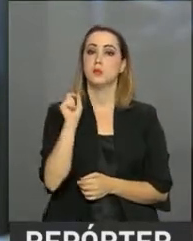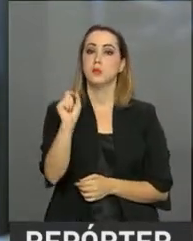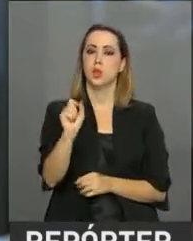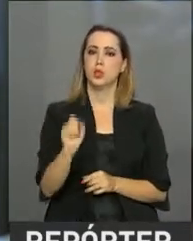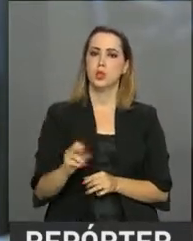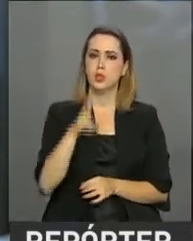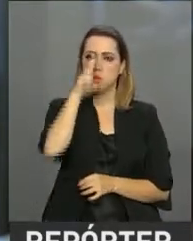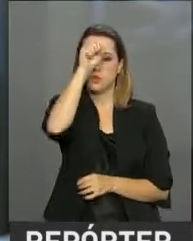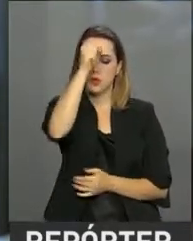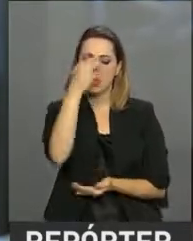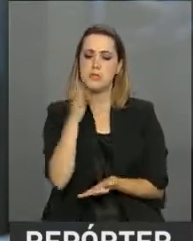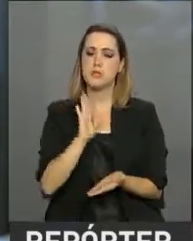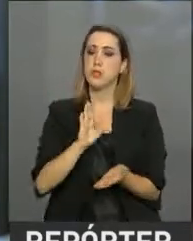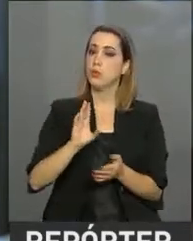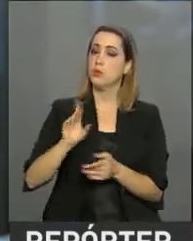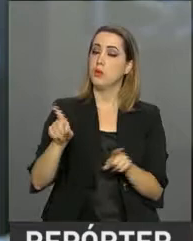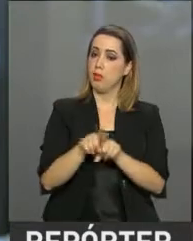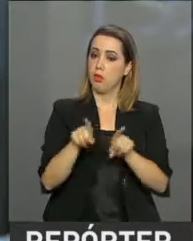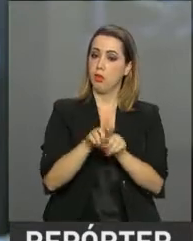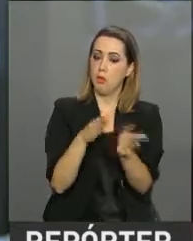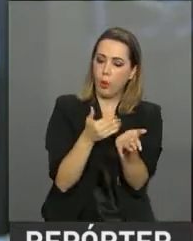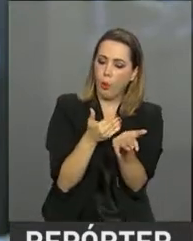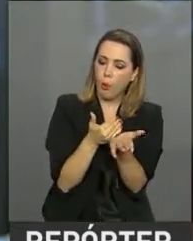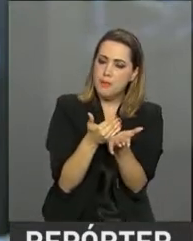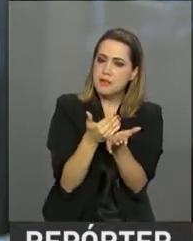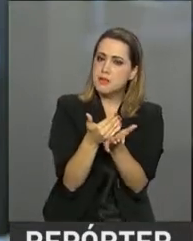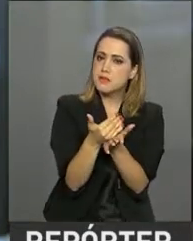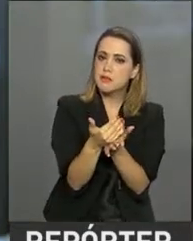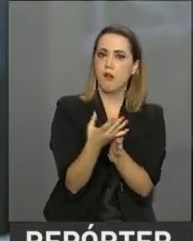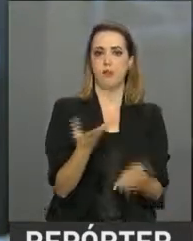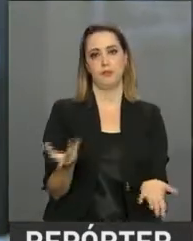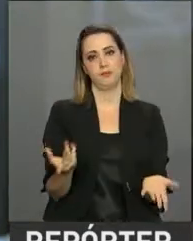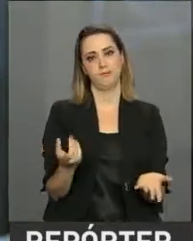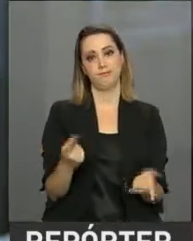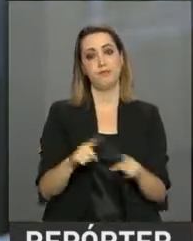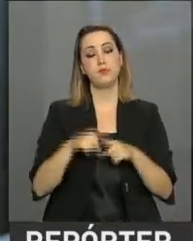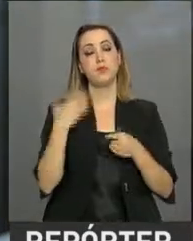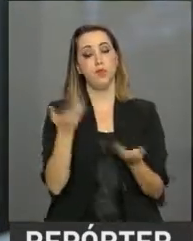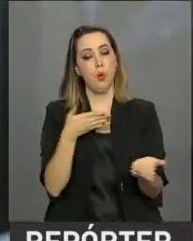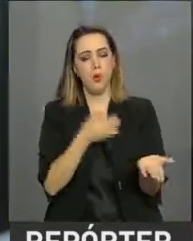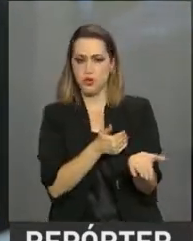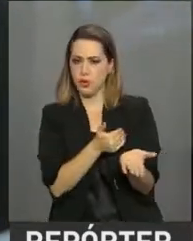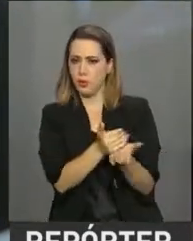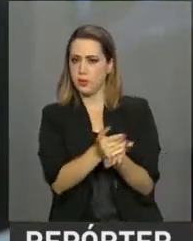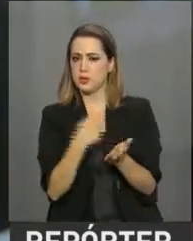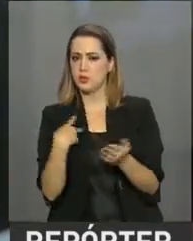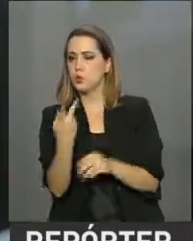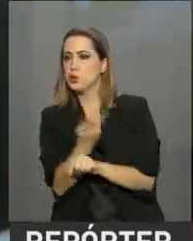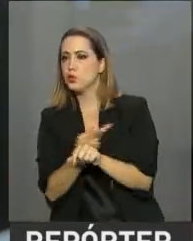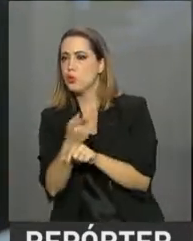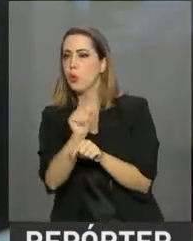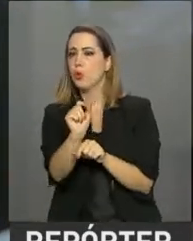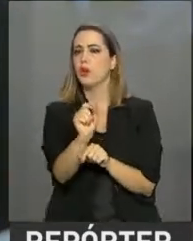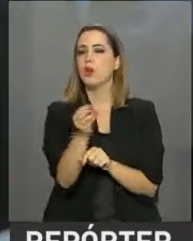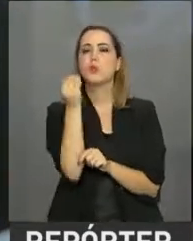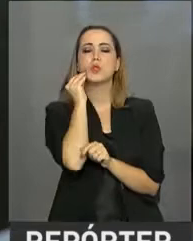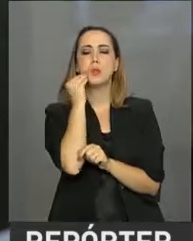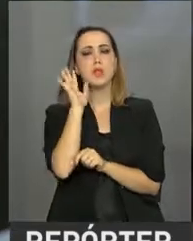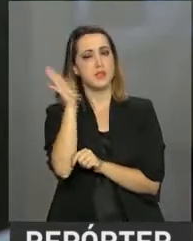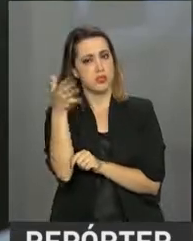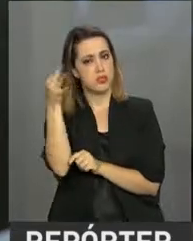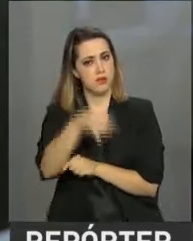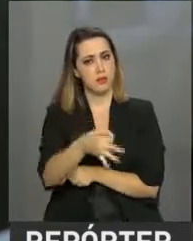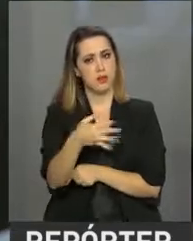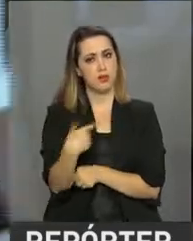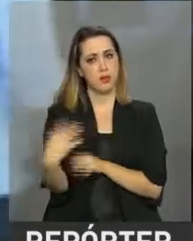bancos que estão iniciando e quando a gente está iniciando a gente sempre tenta buscar um modelo e um modelo que se adeque